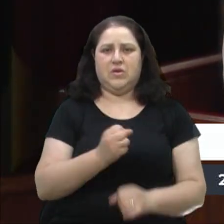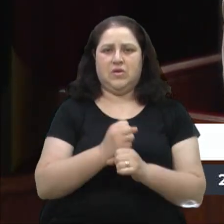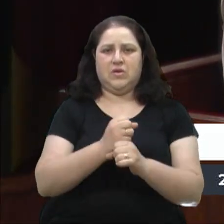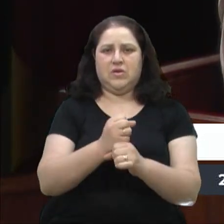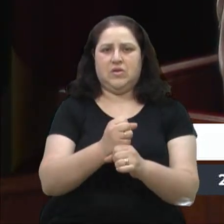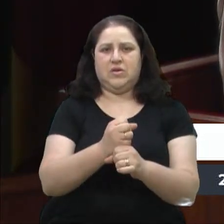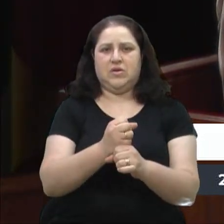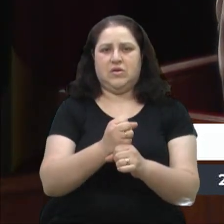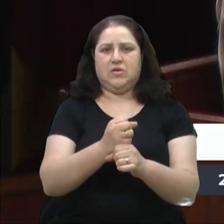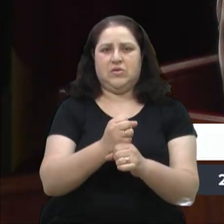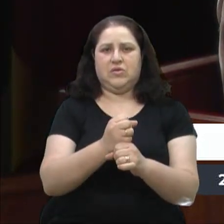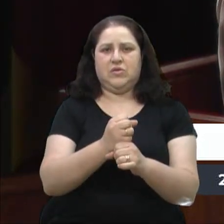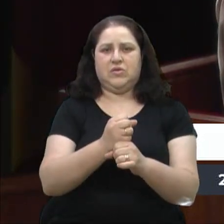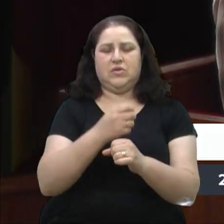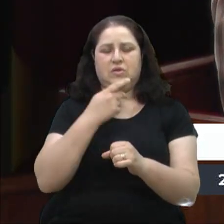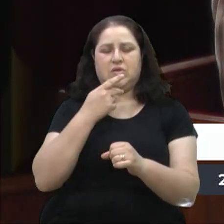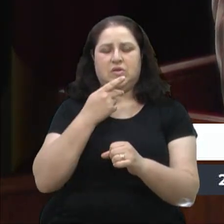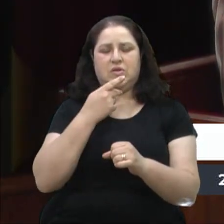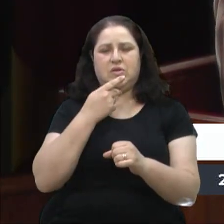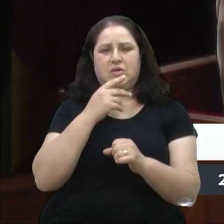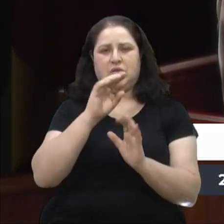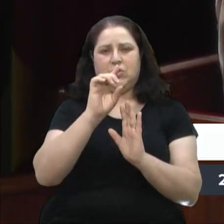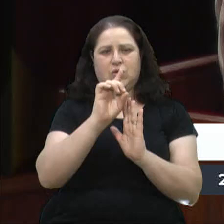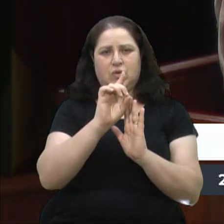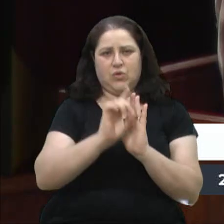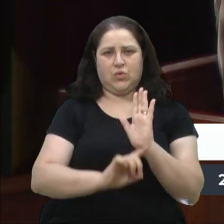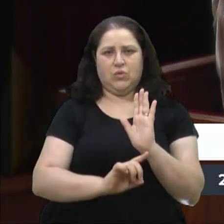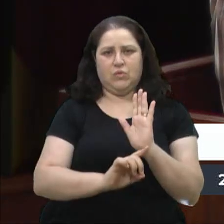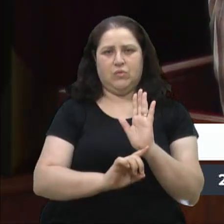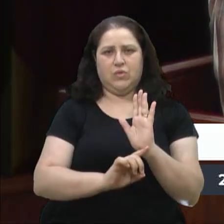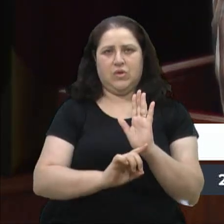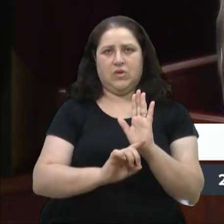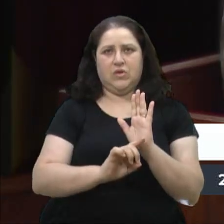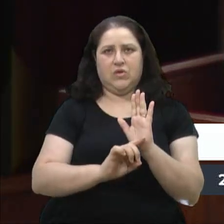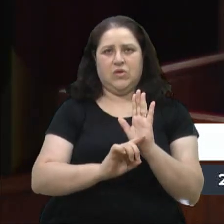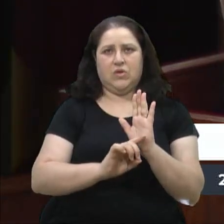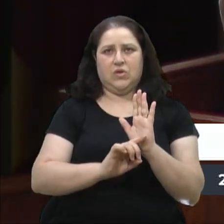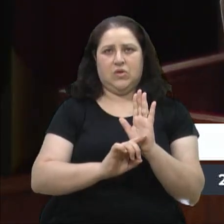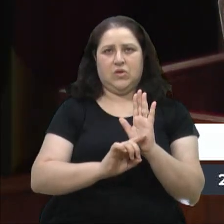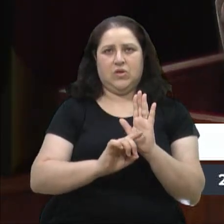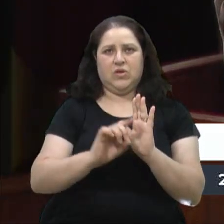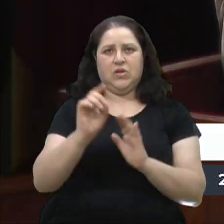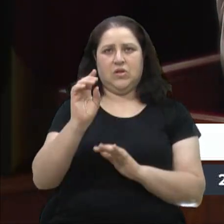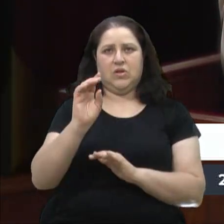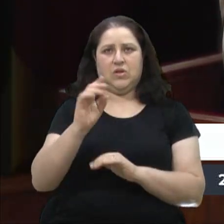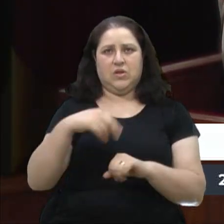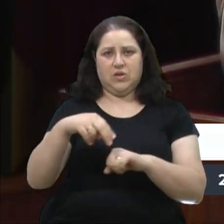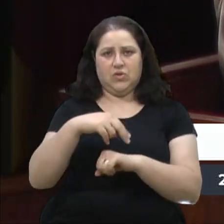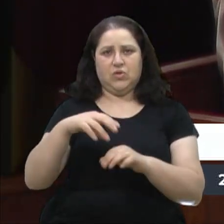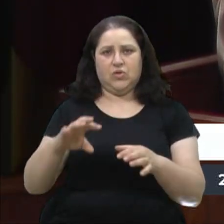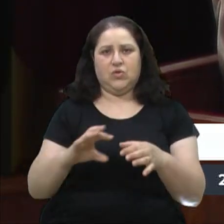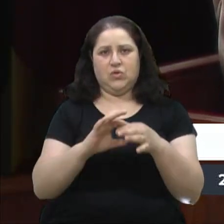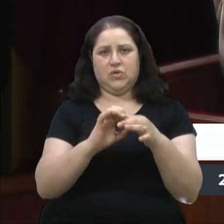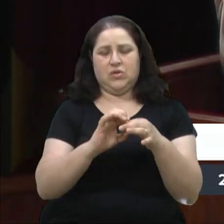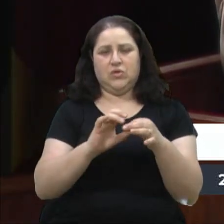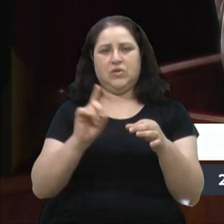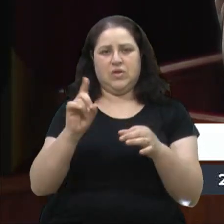Povos Indígenas, e é um convite, que era para o dia 9 de novembro, de Belém, que eu recebi, claro que eu não pude